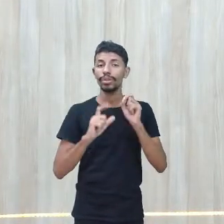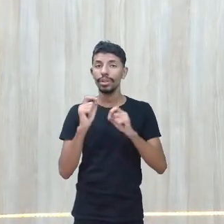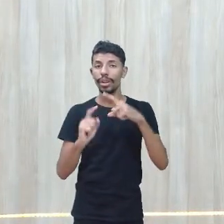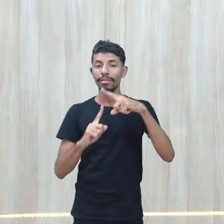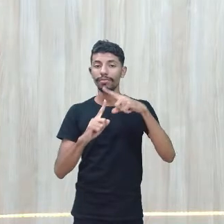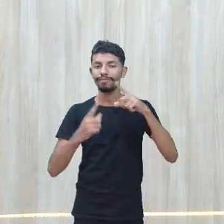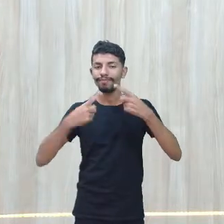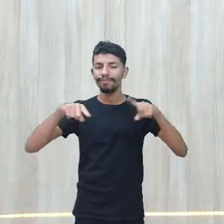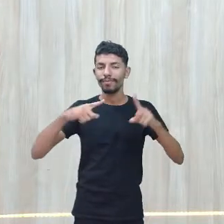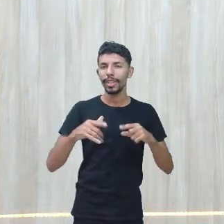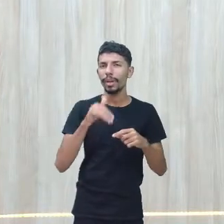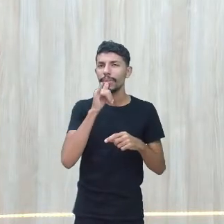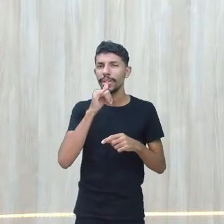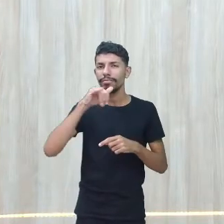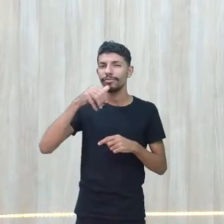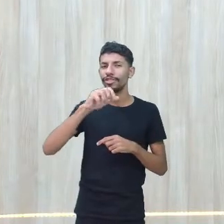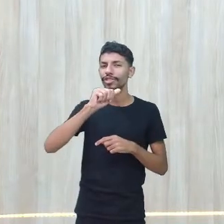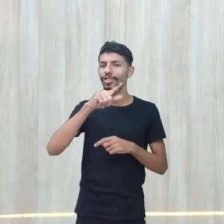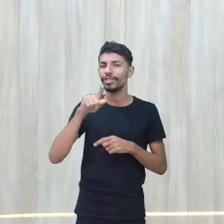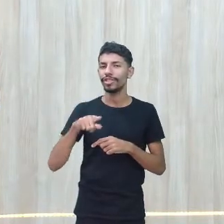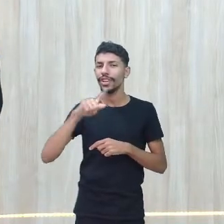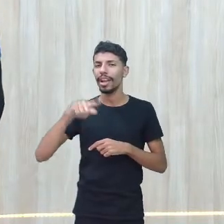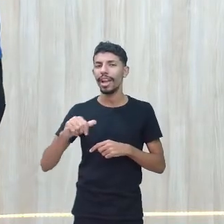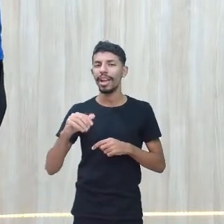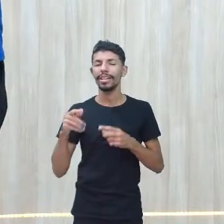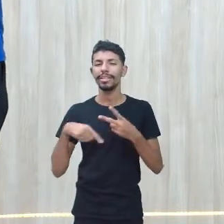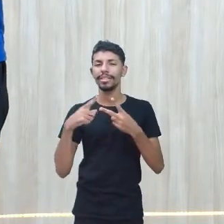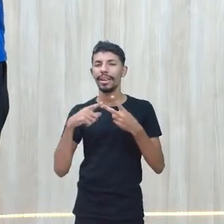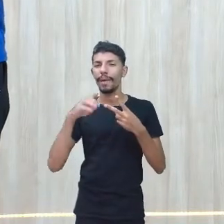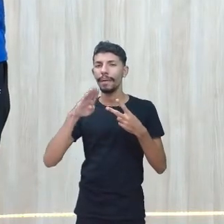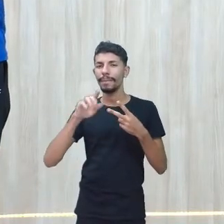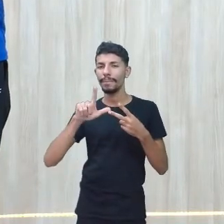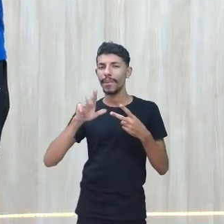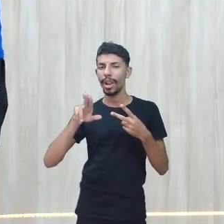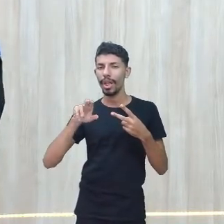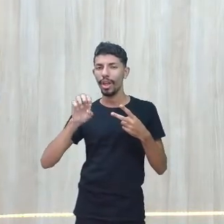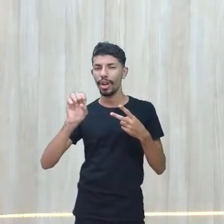estilos, como o jazz, o blues e o soul, como a gente disse.